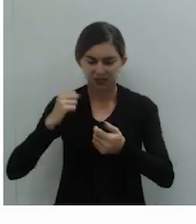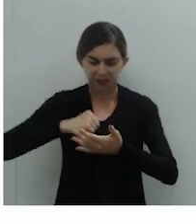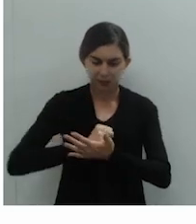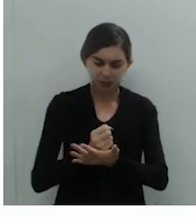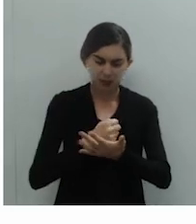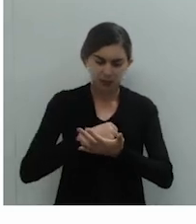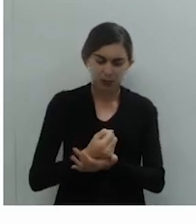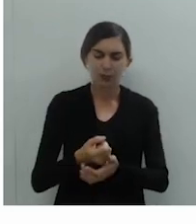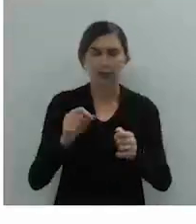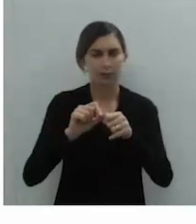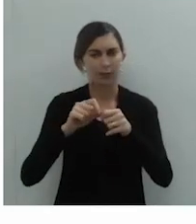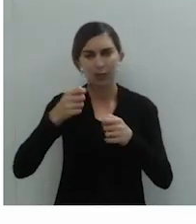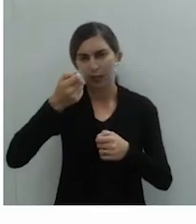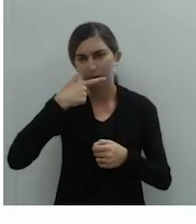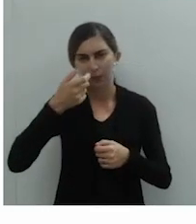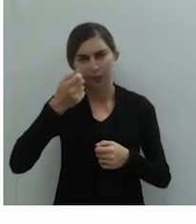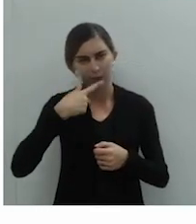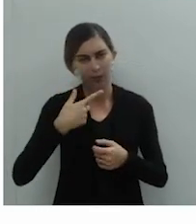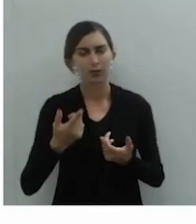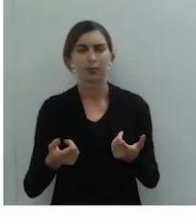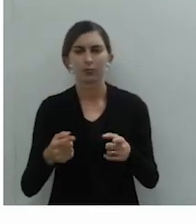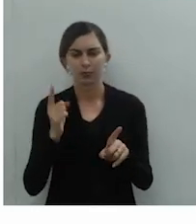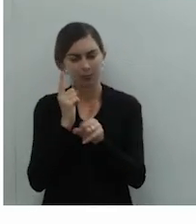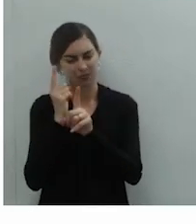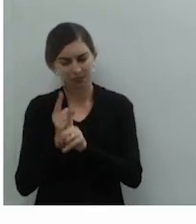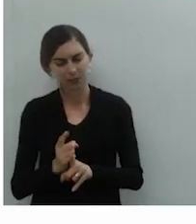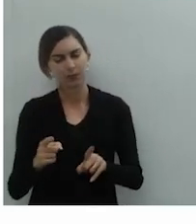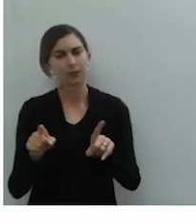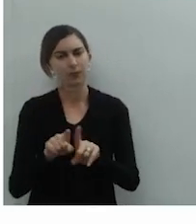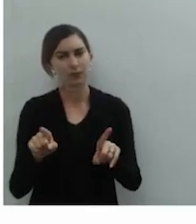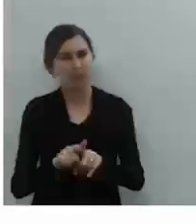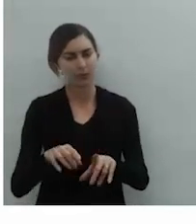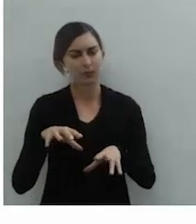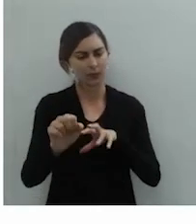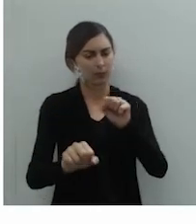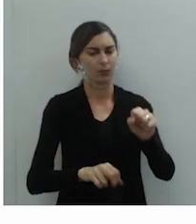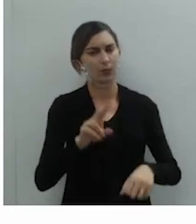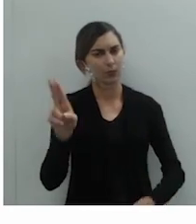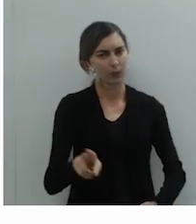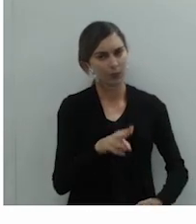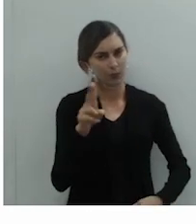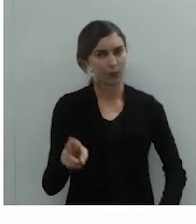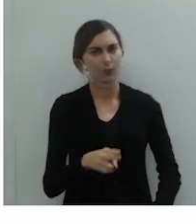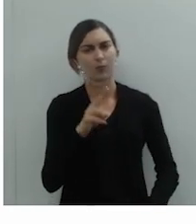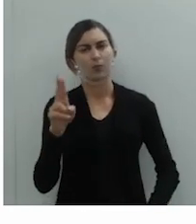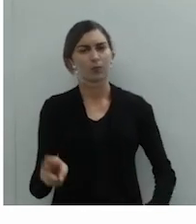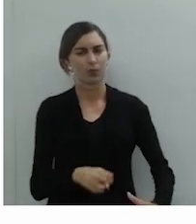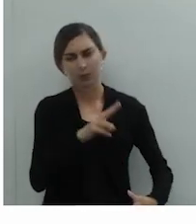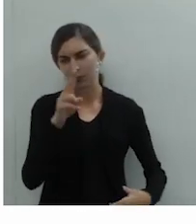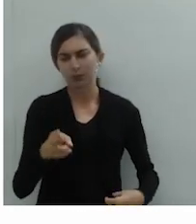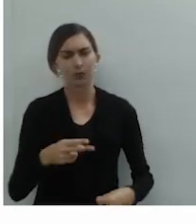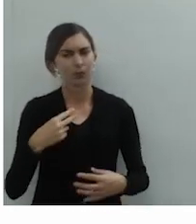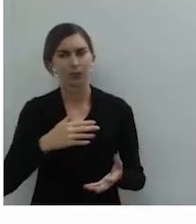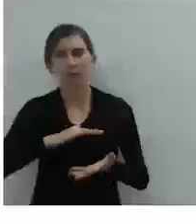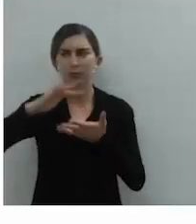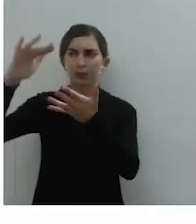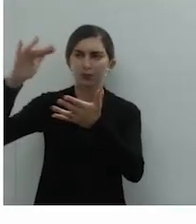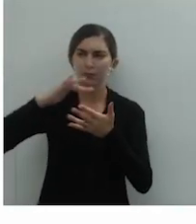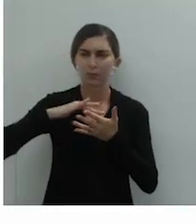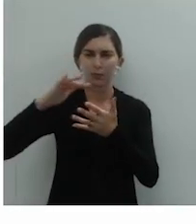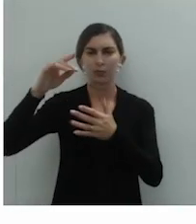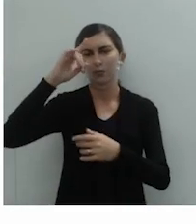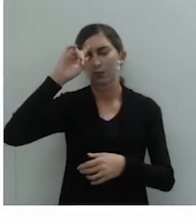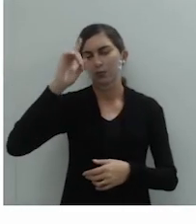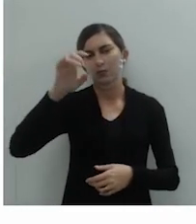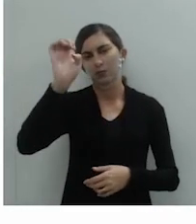né? Foi algo que eles também descobriram e eles exploraram, exploravam e mandavam